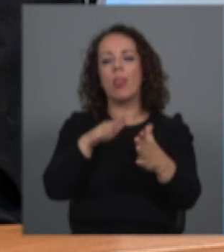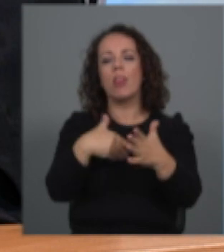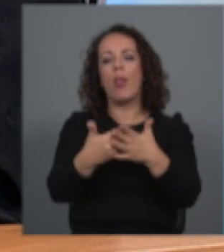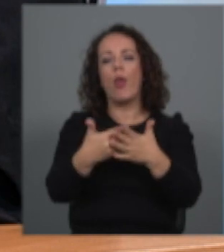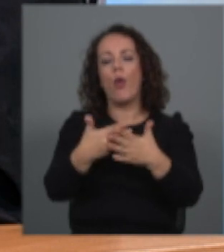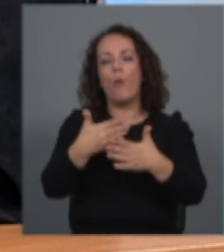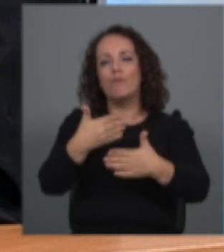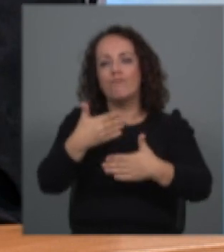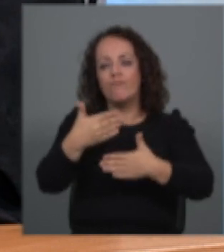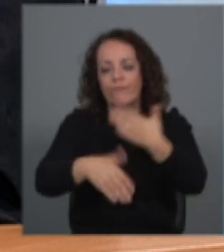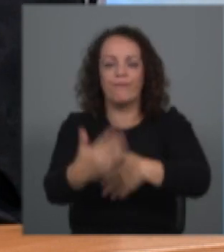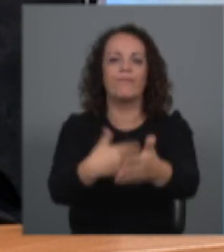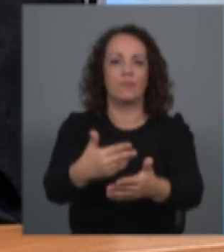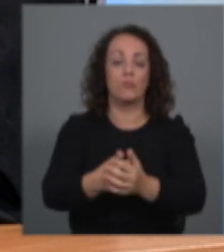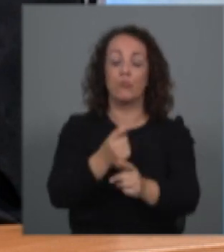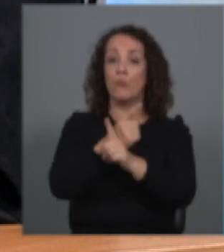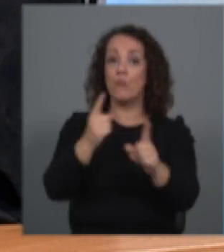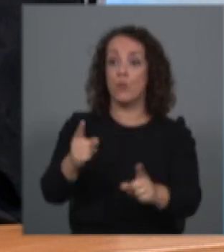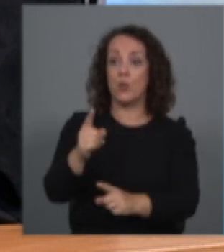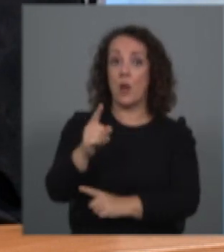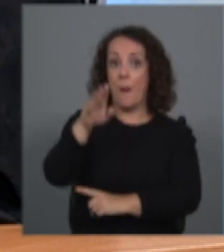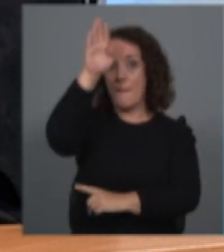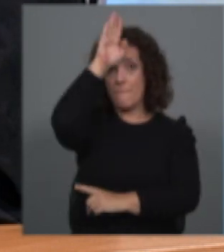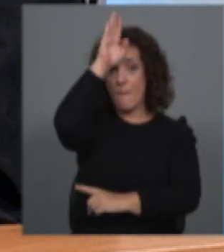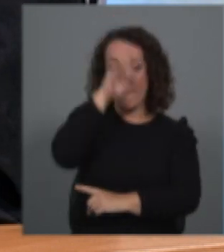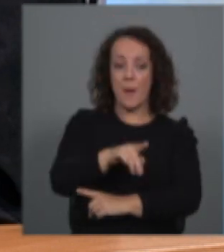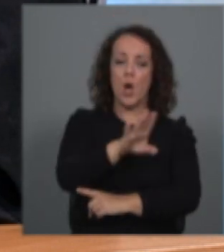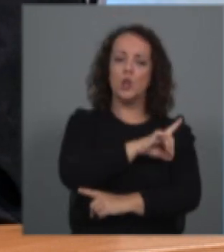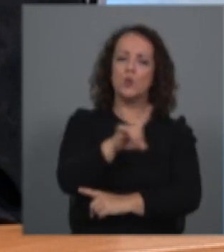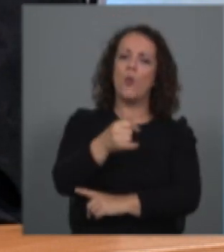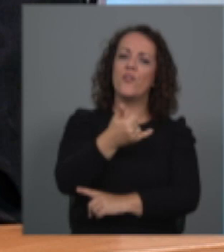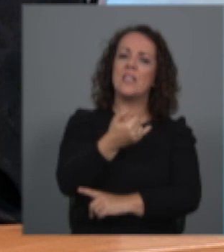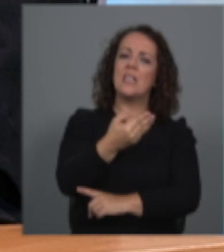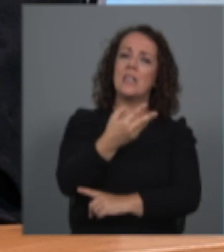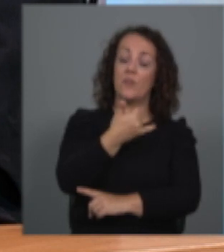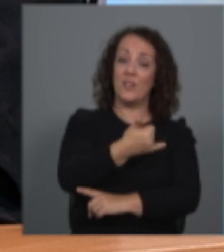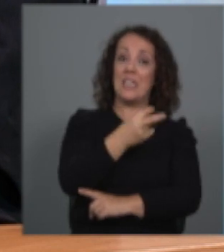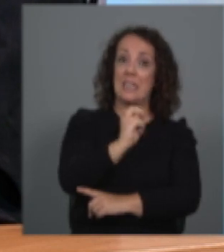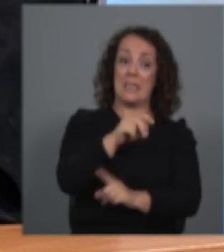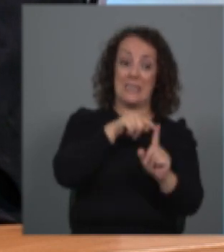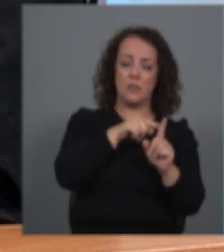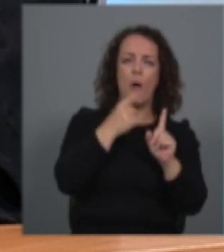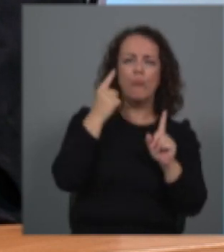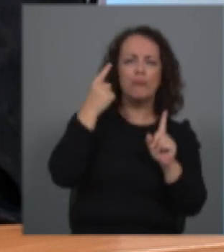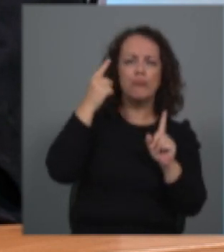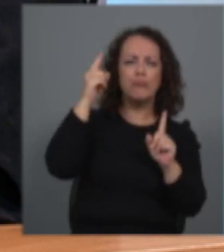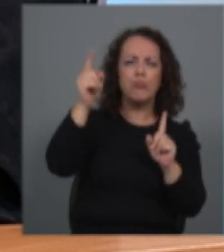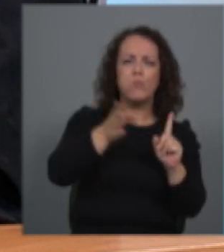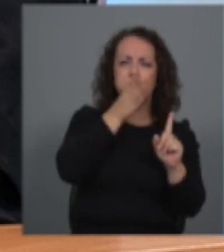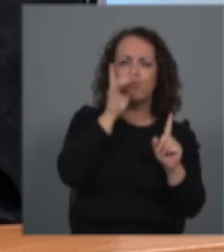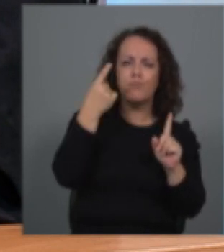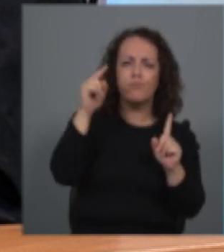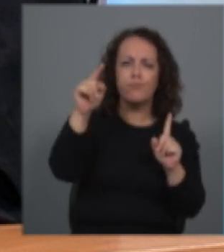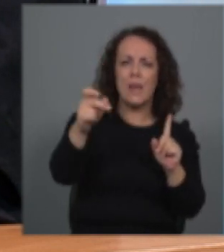todos os papas, de João 23, que foi Assis de comboio, todos sempre